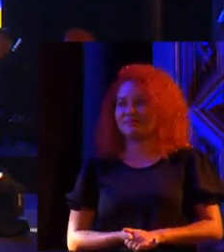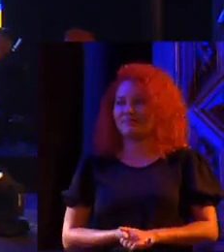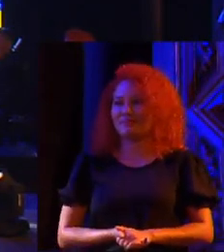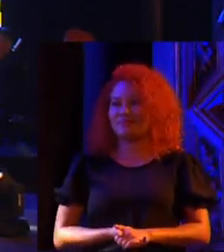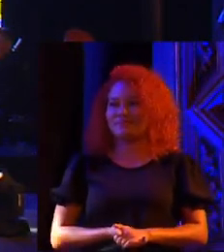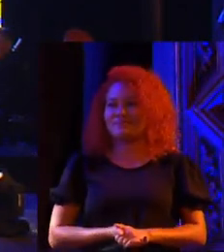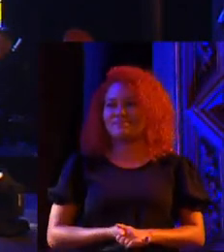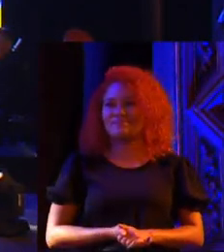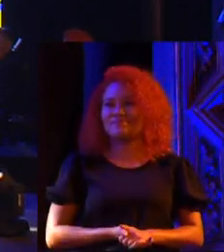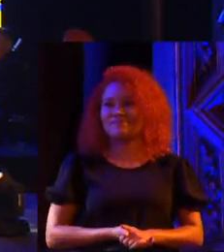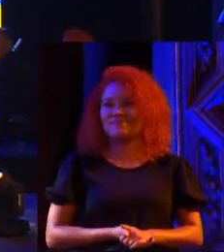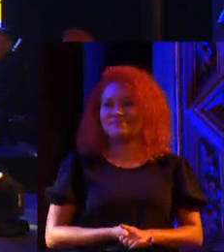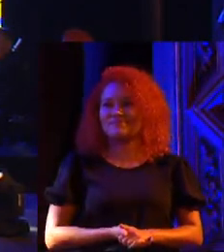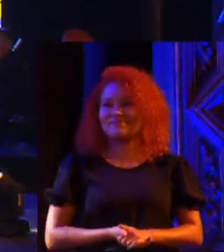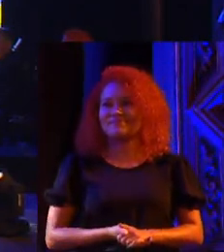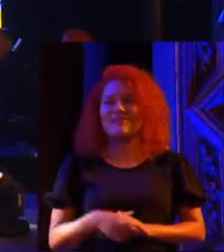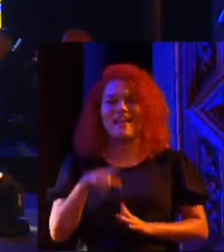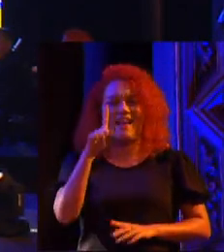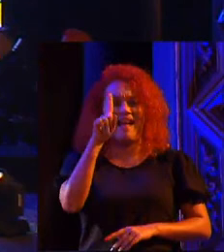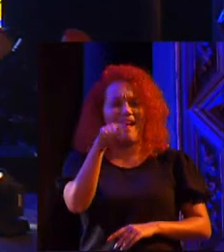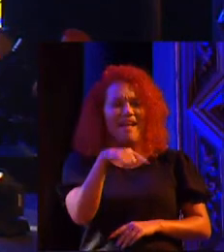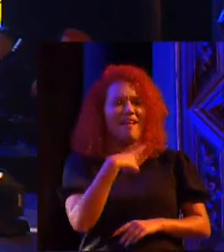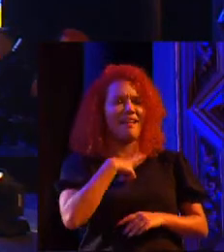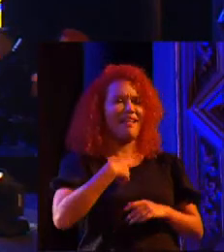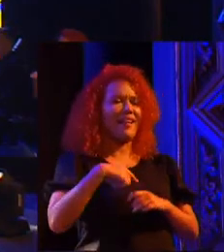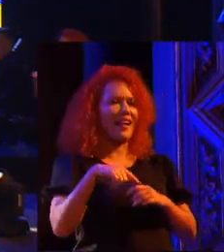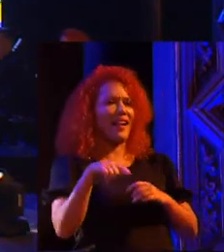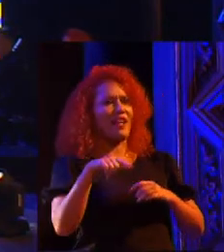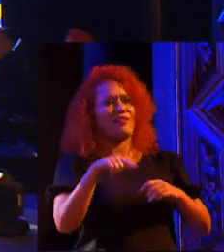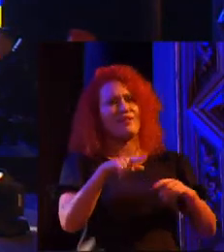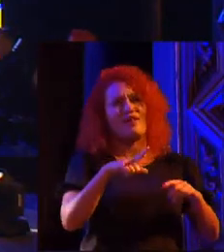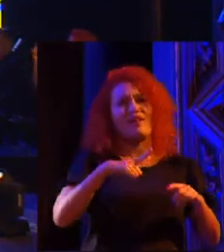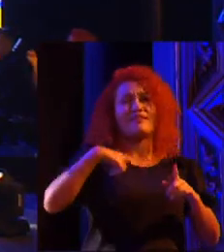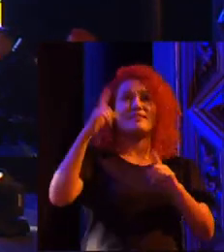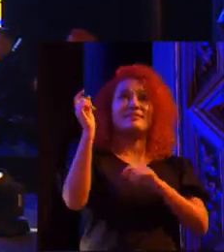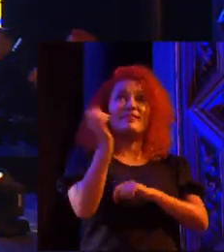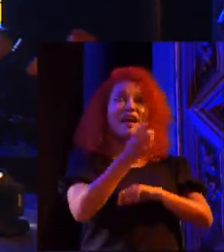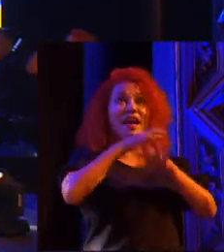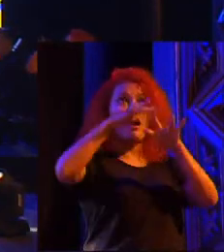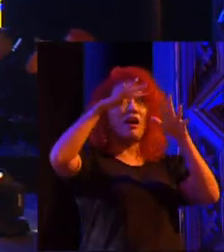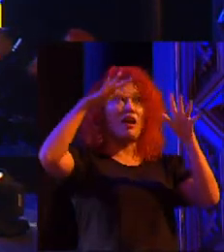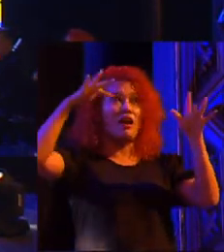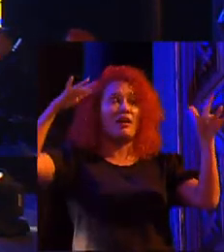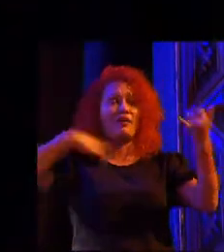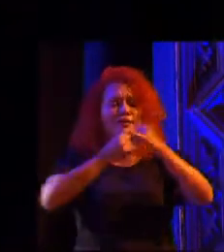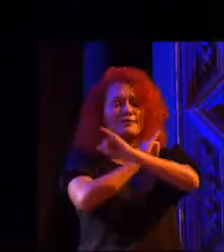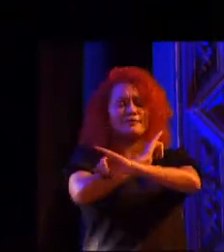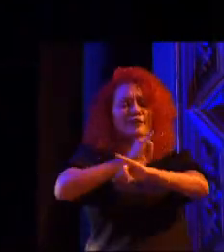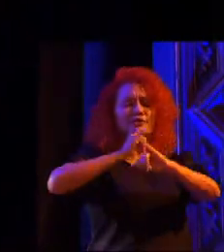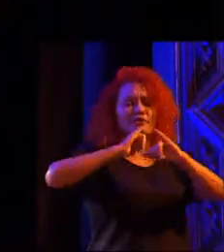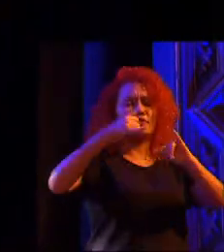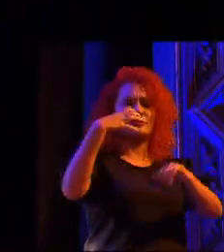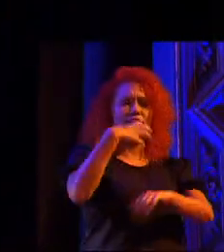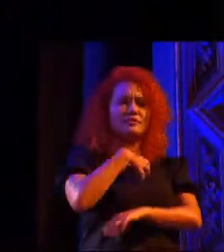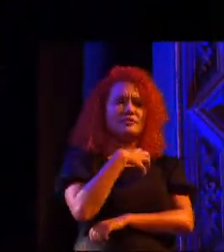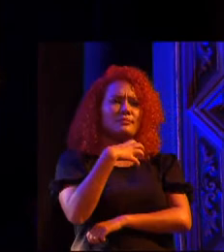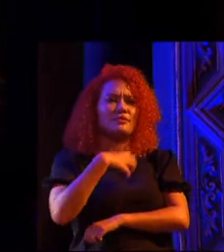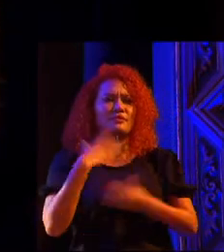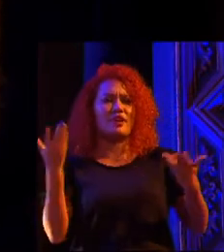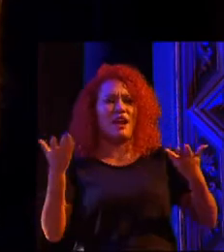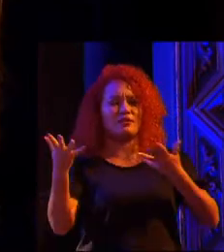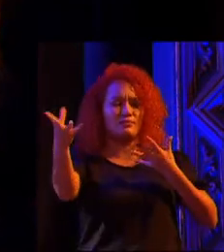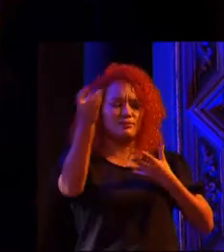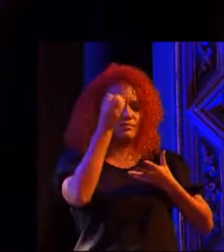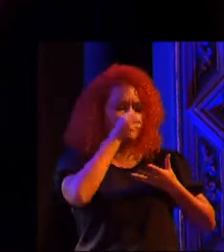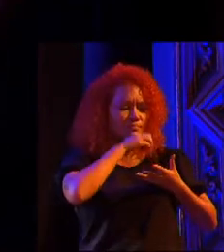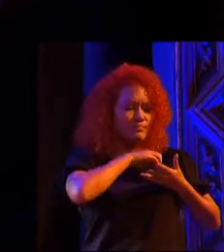É, ele é quem vai tocar. E vou declarar todo esse sentimento que